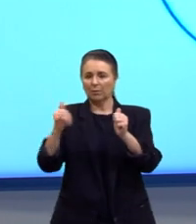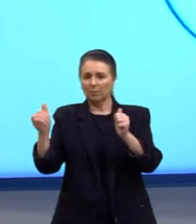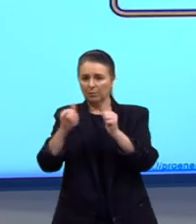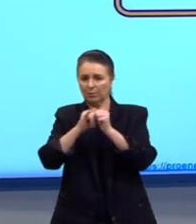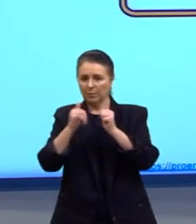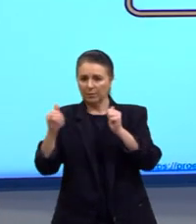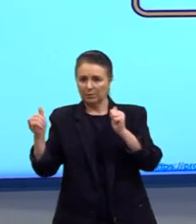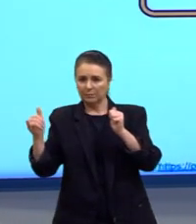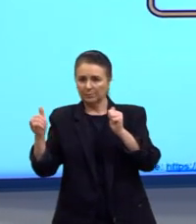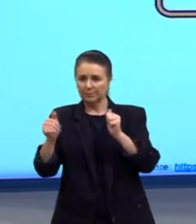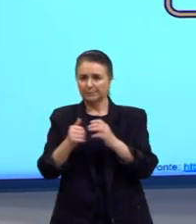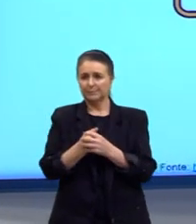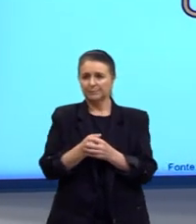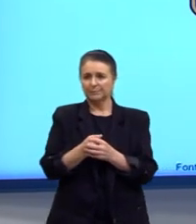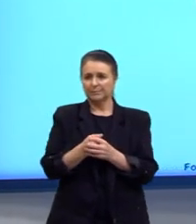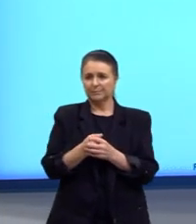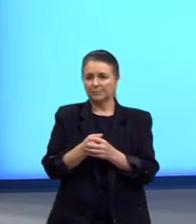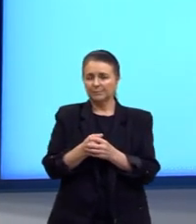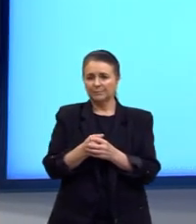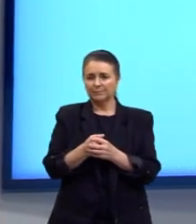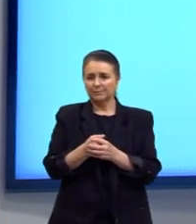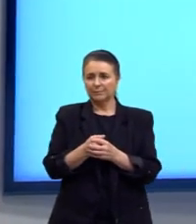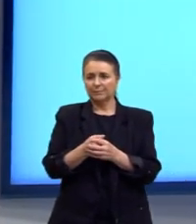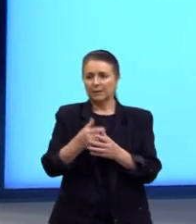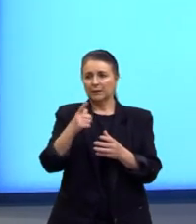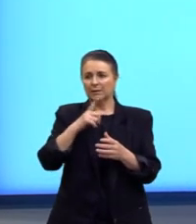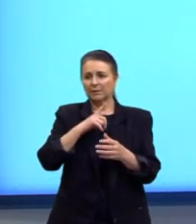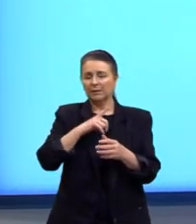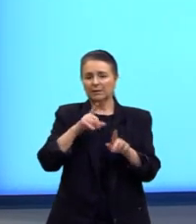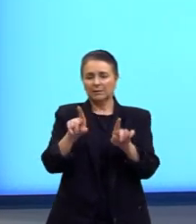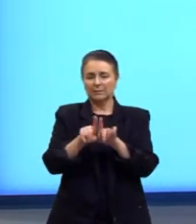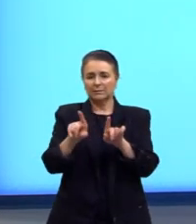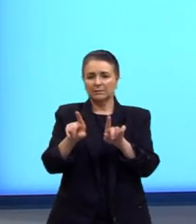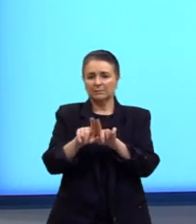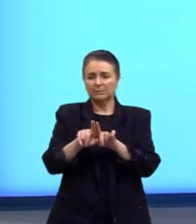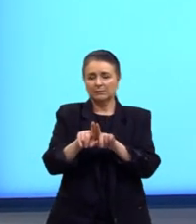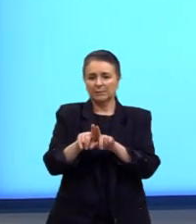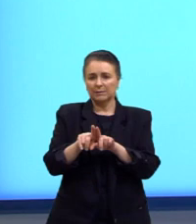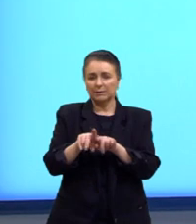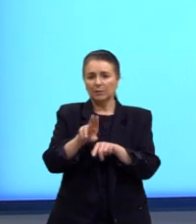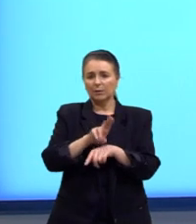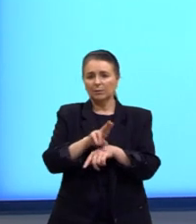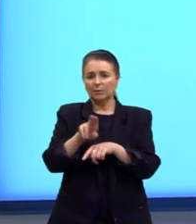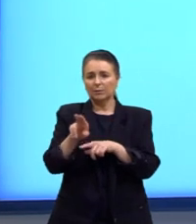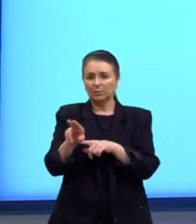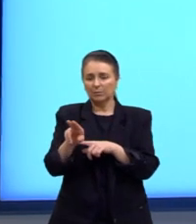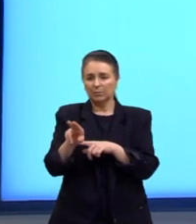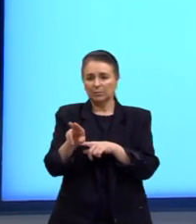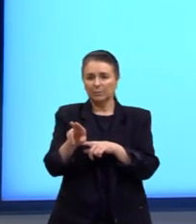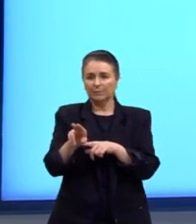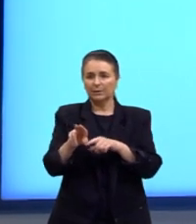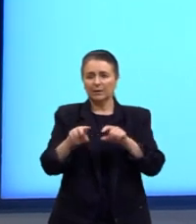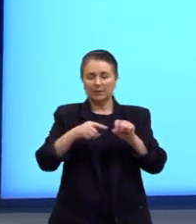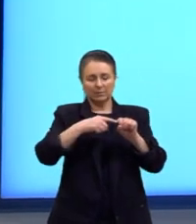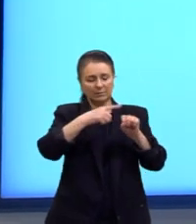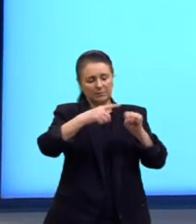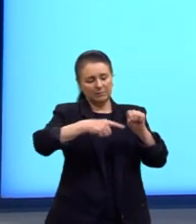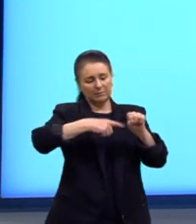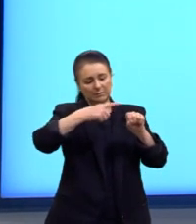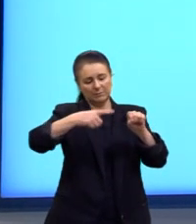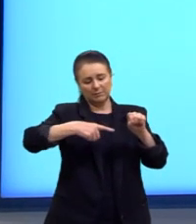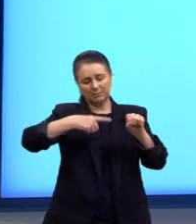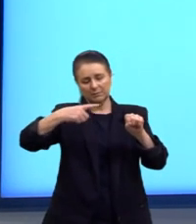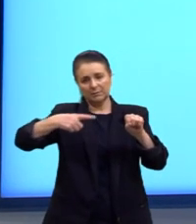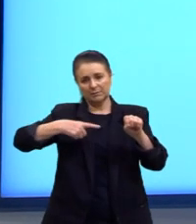vice-versa. Tá? Aqui então a gente tem também e é a mesma coisa, tá? Da espira e esse próximo que eu